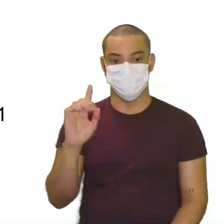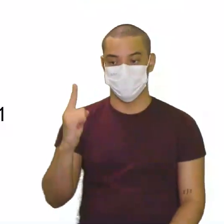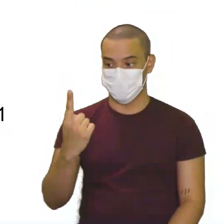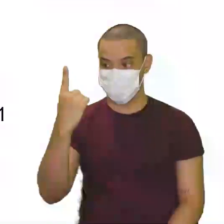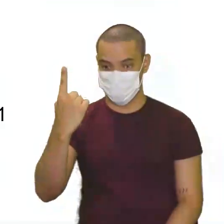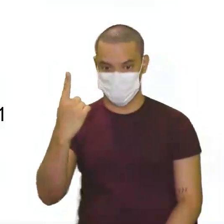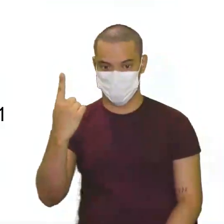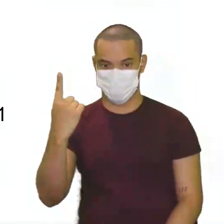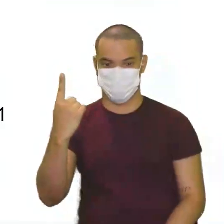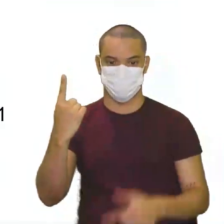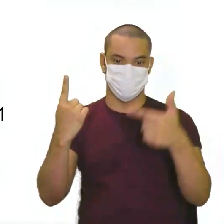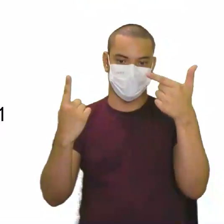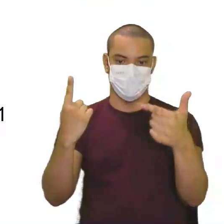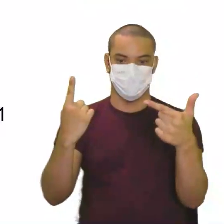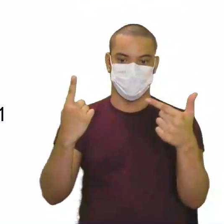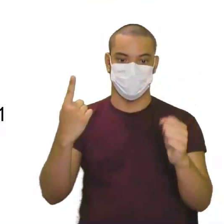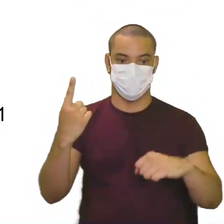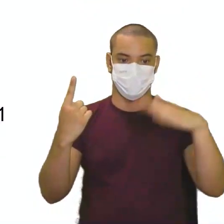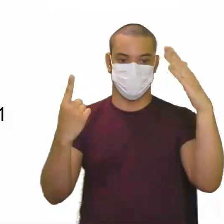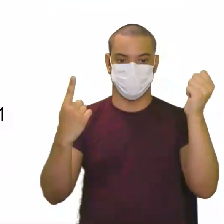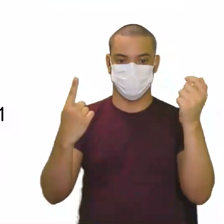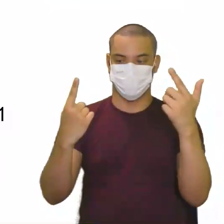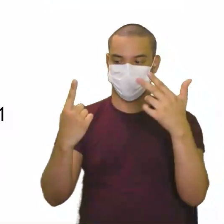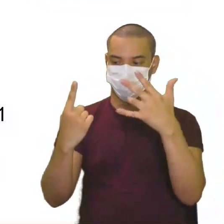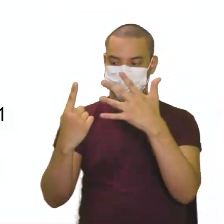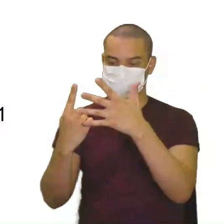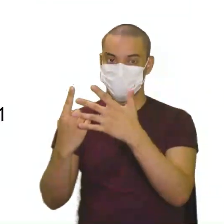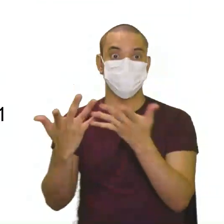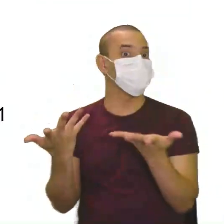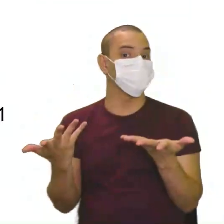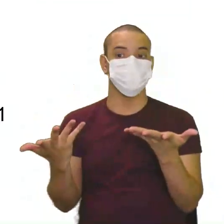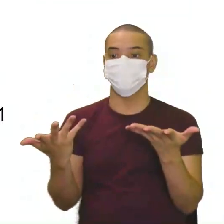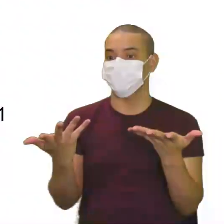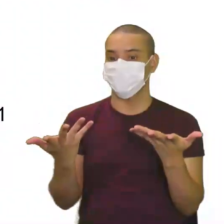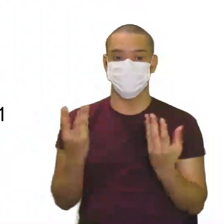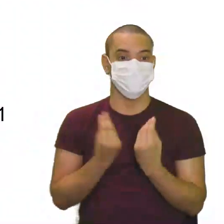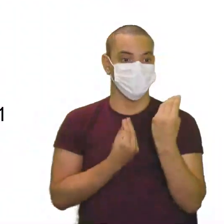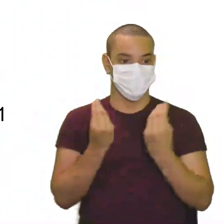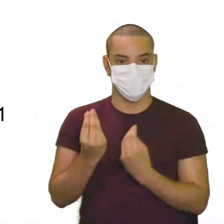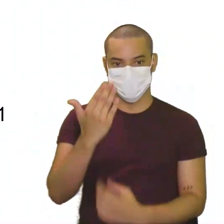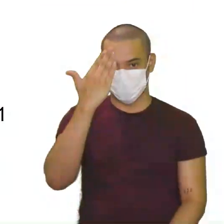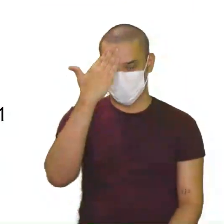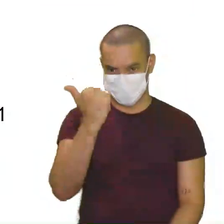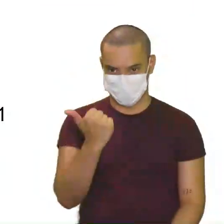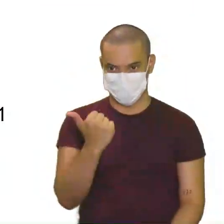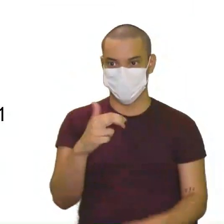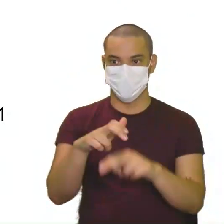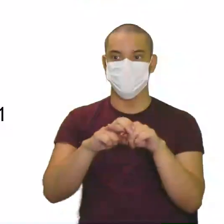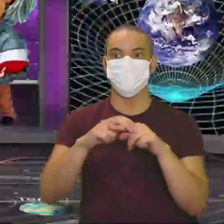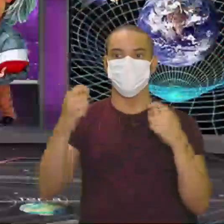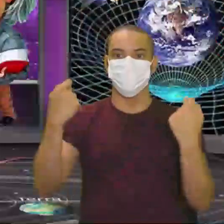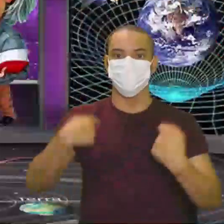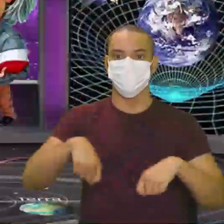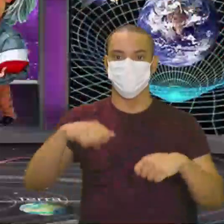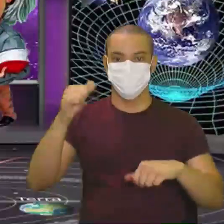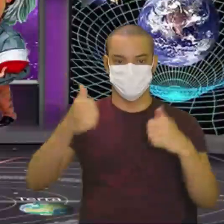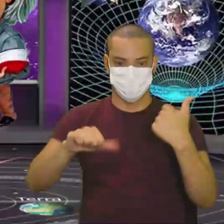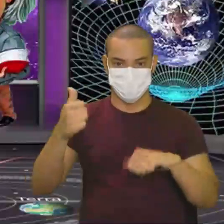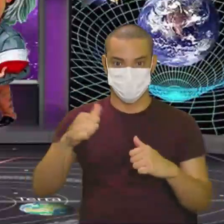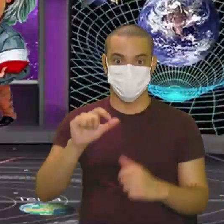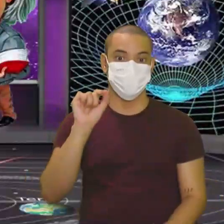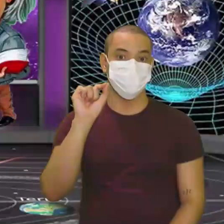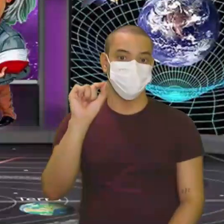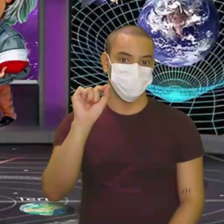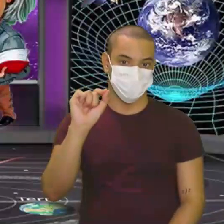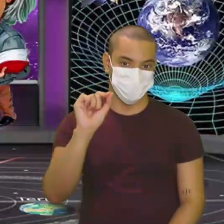atração do IMA um os dois é mais intenso então aqui o que a gente tem que analisar o seguinte olha